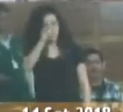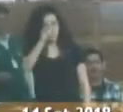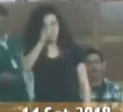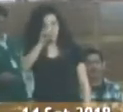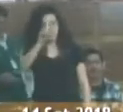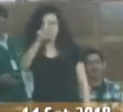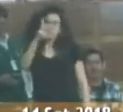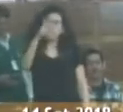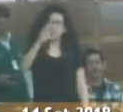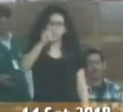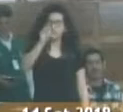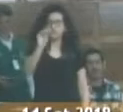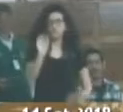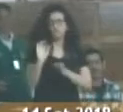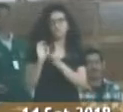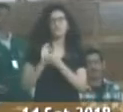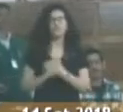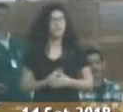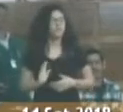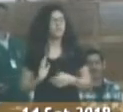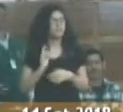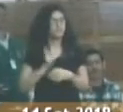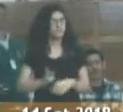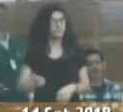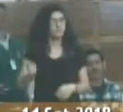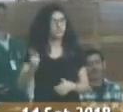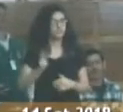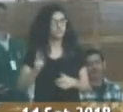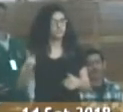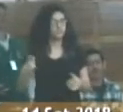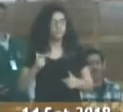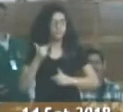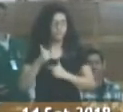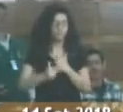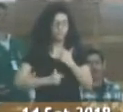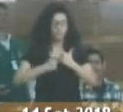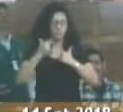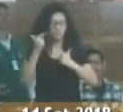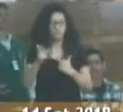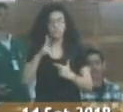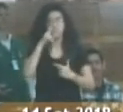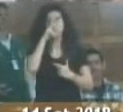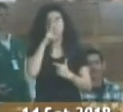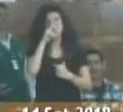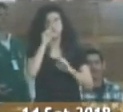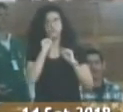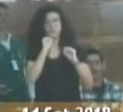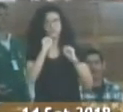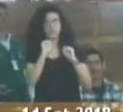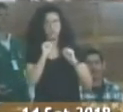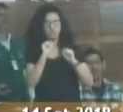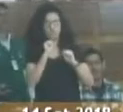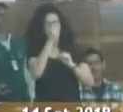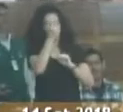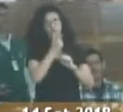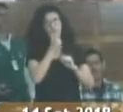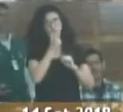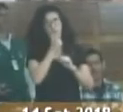amigos Badjeco. É isso aí, vamos formar luta mesmo e força para que a gente